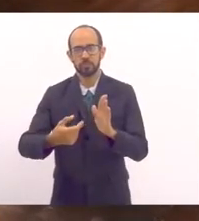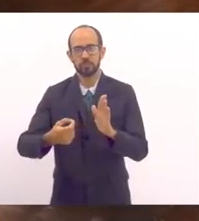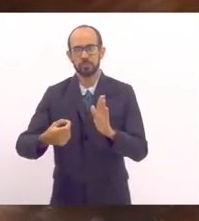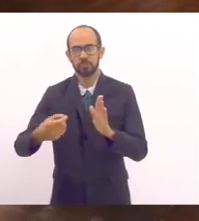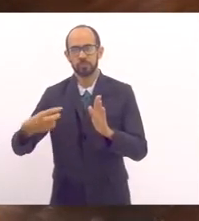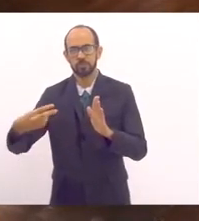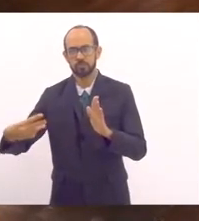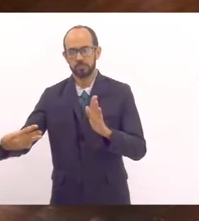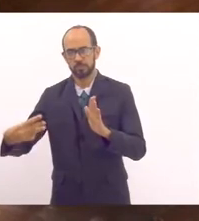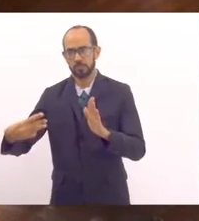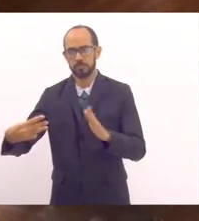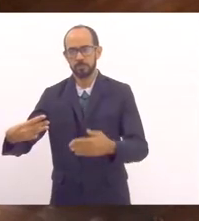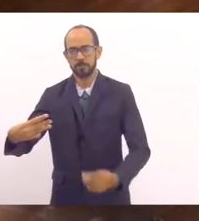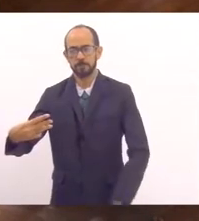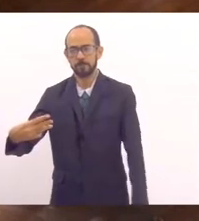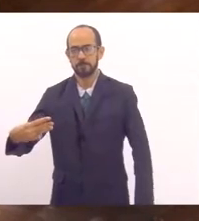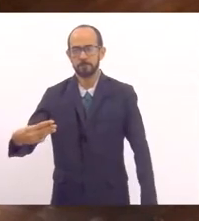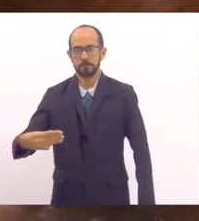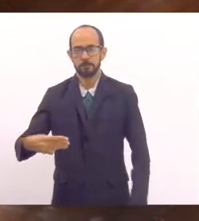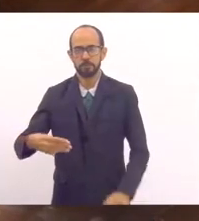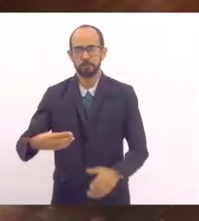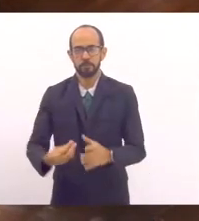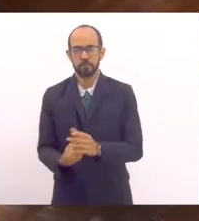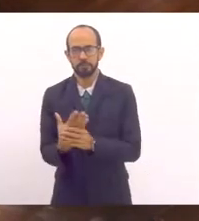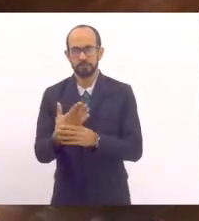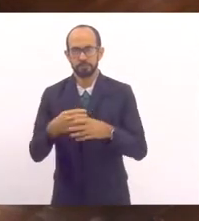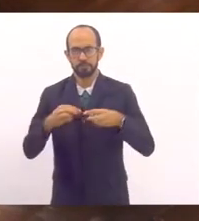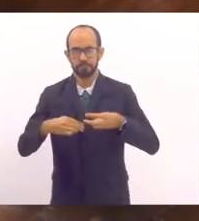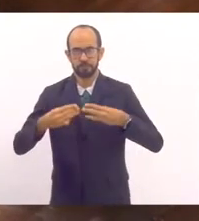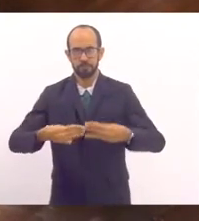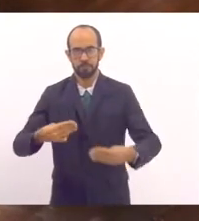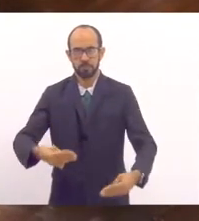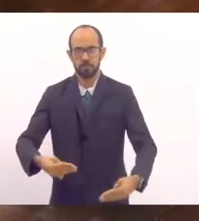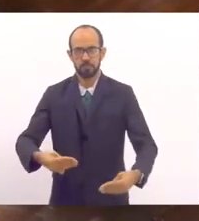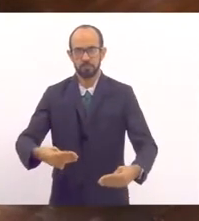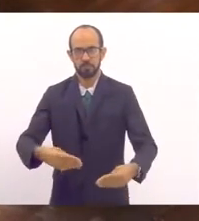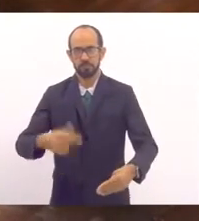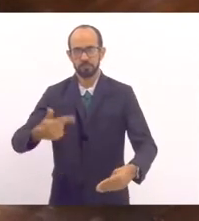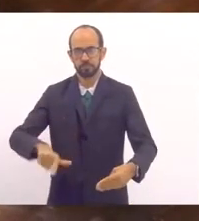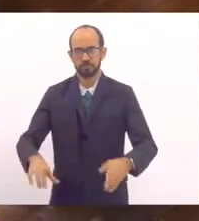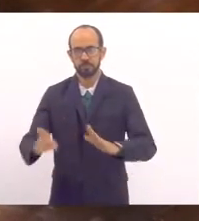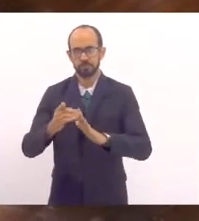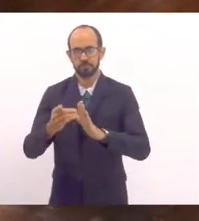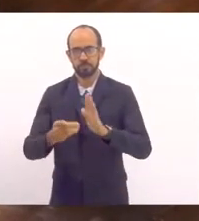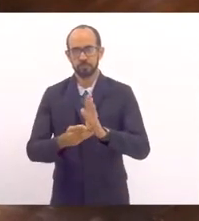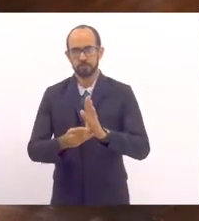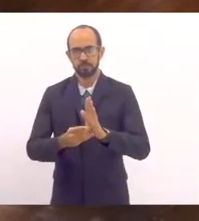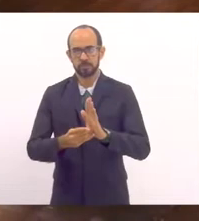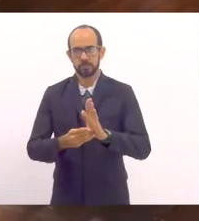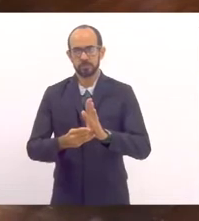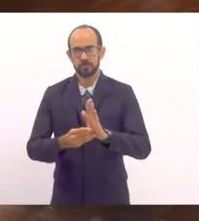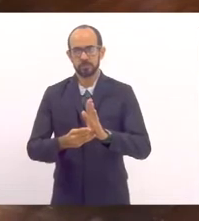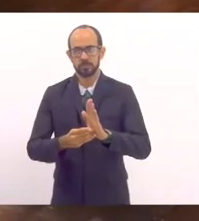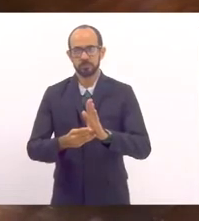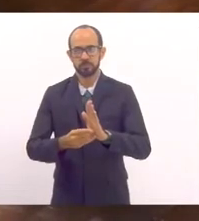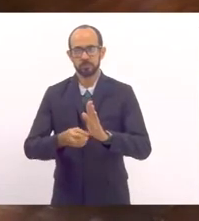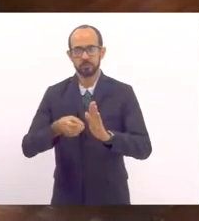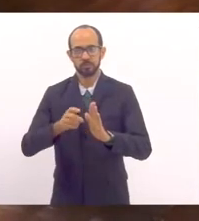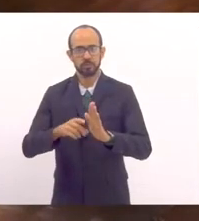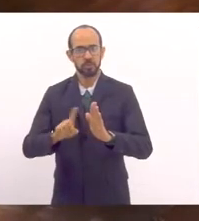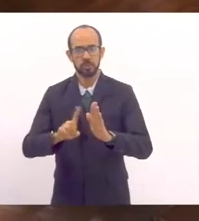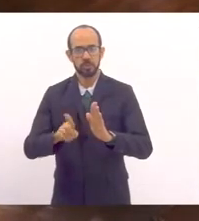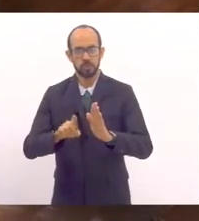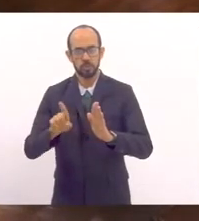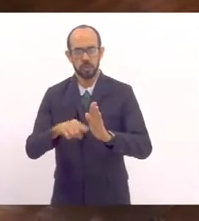2003, já exatamente na época da criação do Ministério, um outro decreto que não revogou a lei. Decreto não revoga a